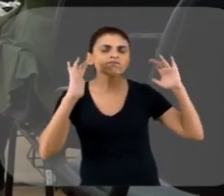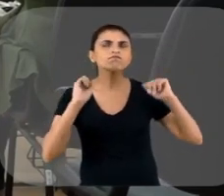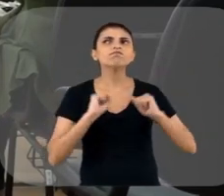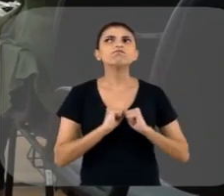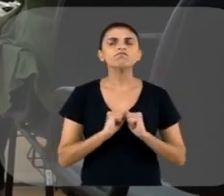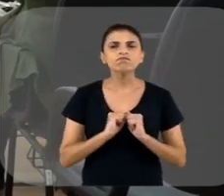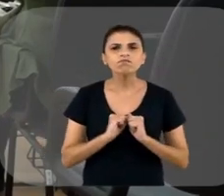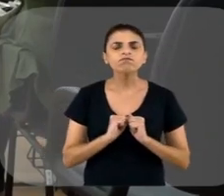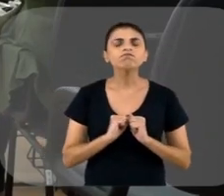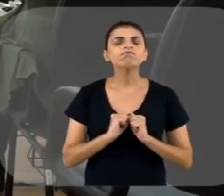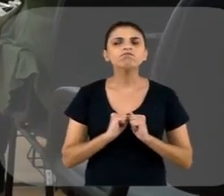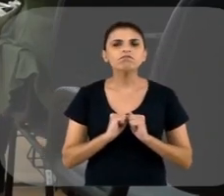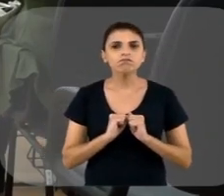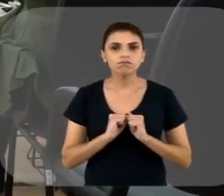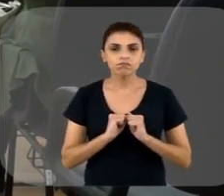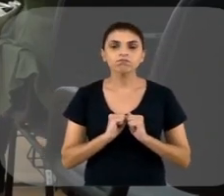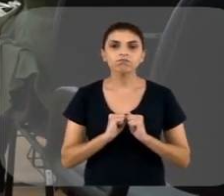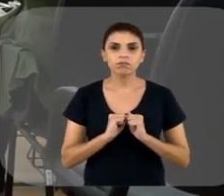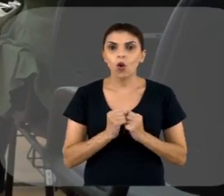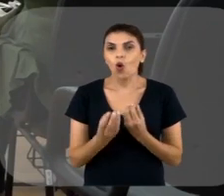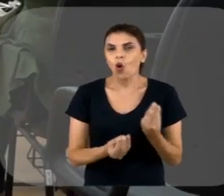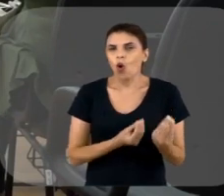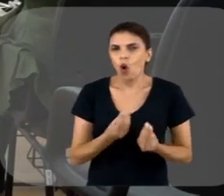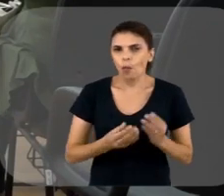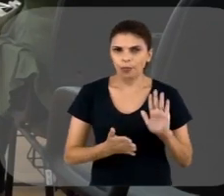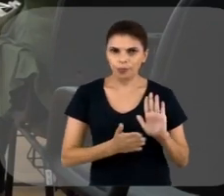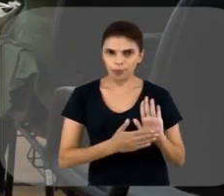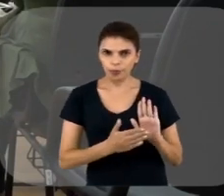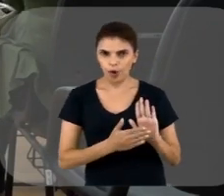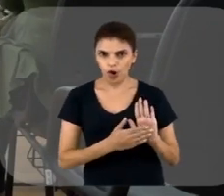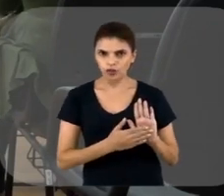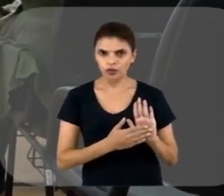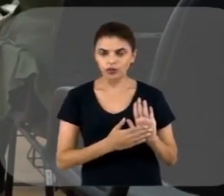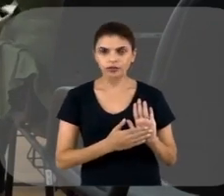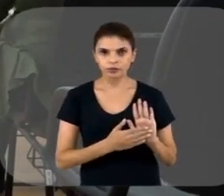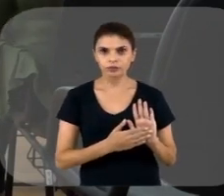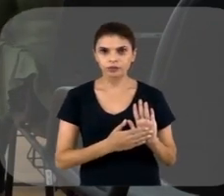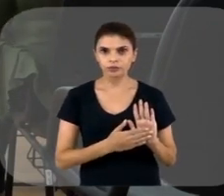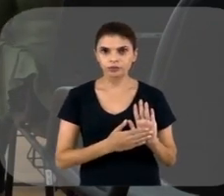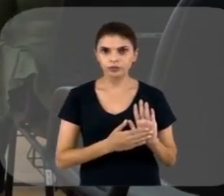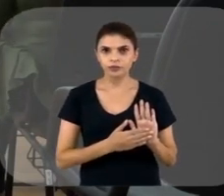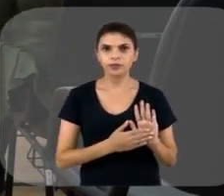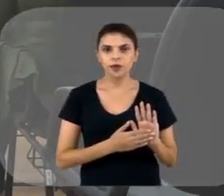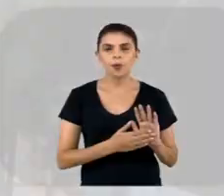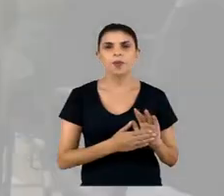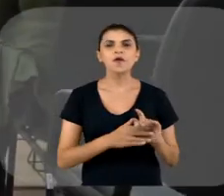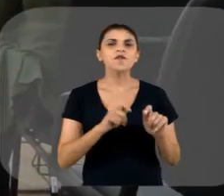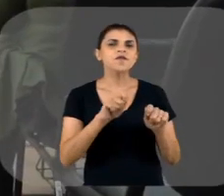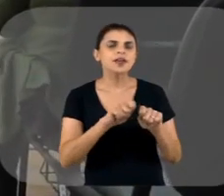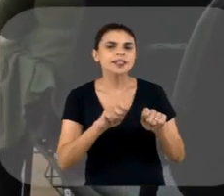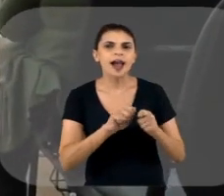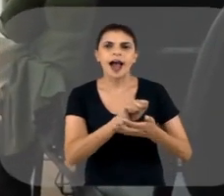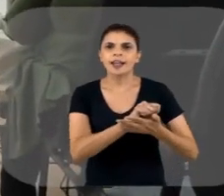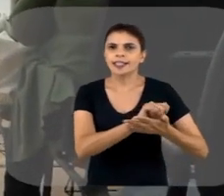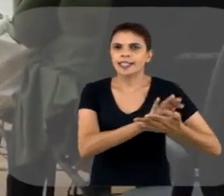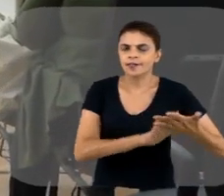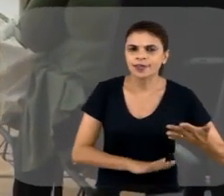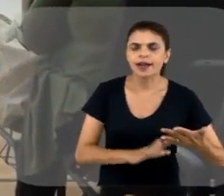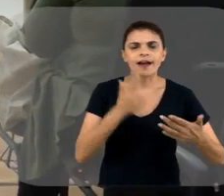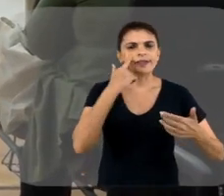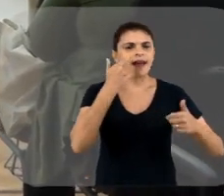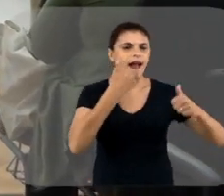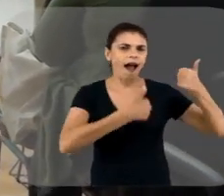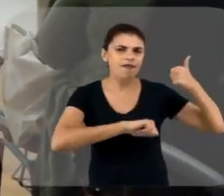que vem, então, né, essa proposta que é o MOOC, atividades também